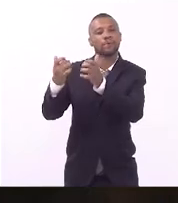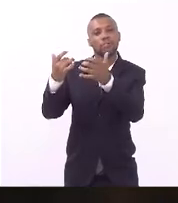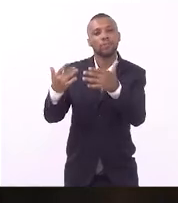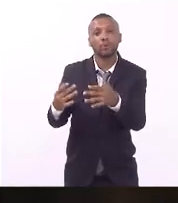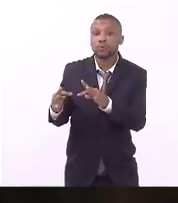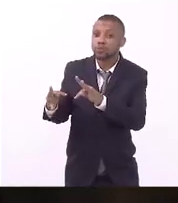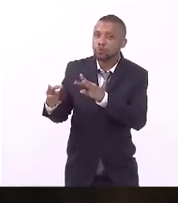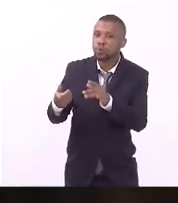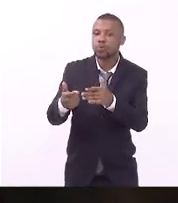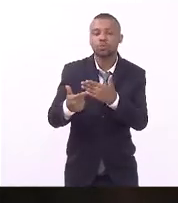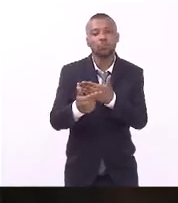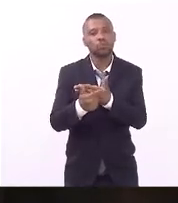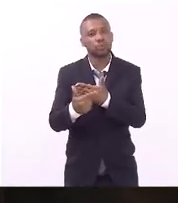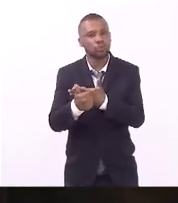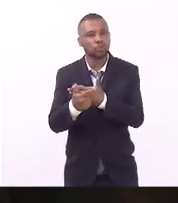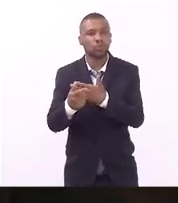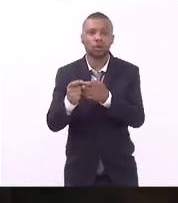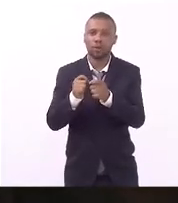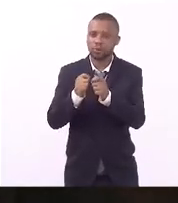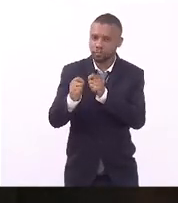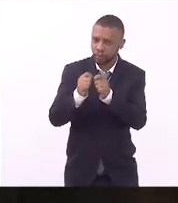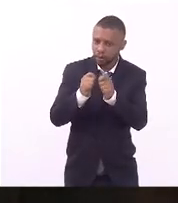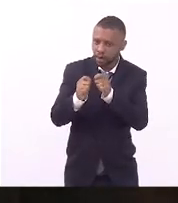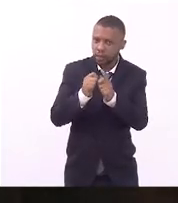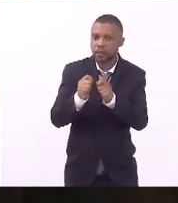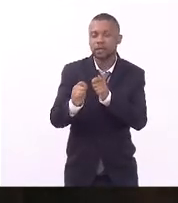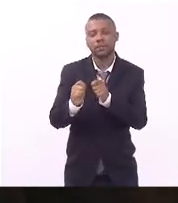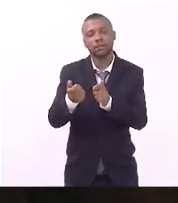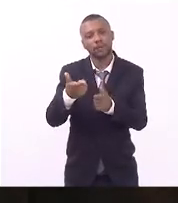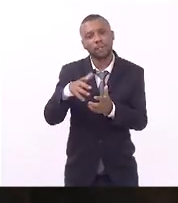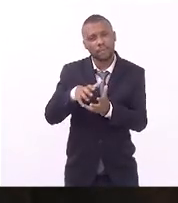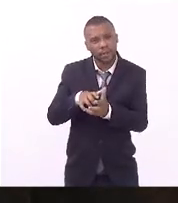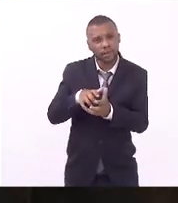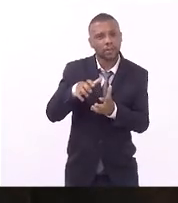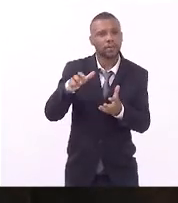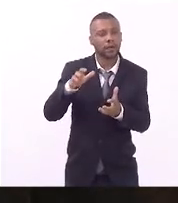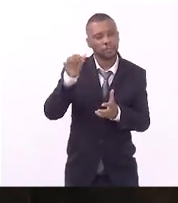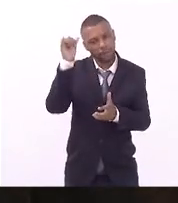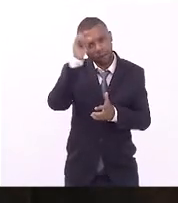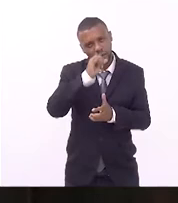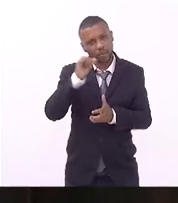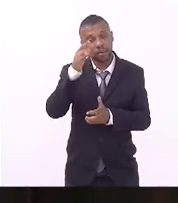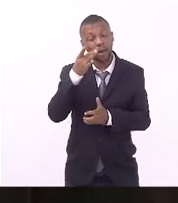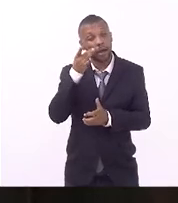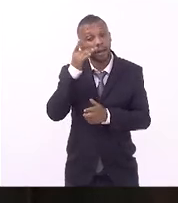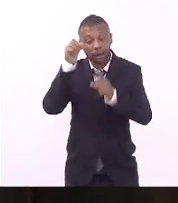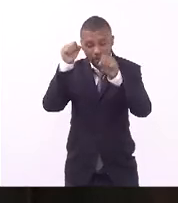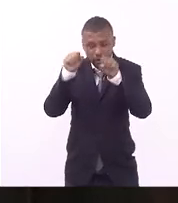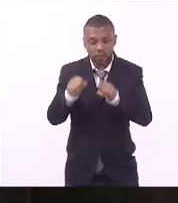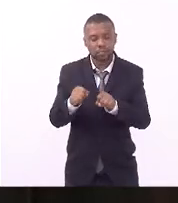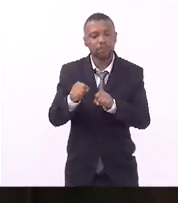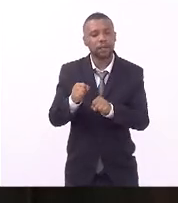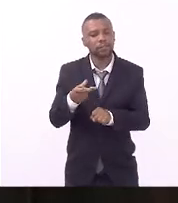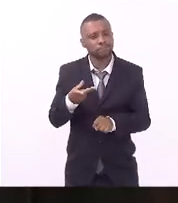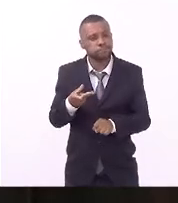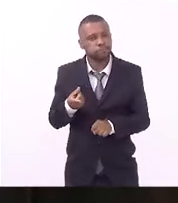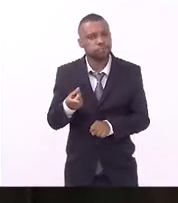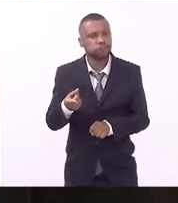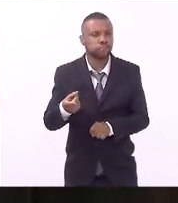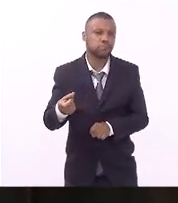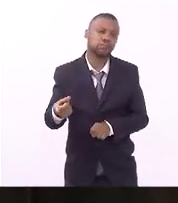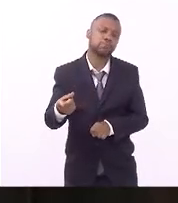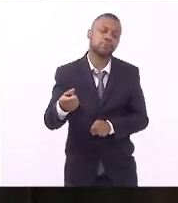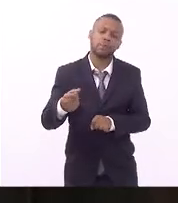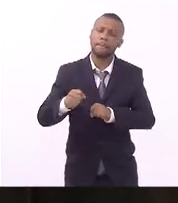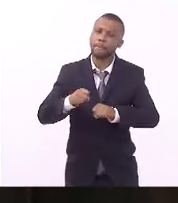todos os jornalistas, por ser justamente a mais antiga e a testemunha mais longeva, digamos assim, de todas